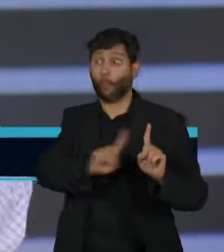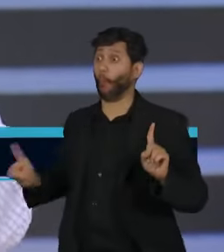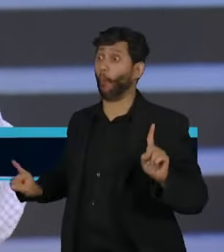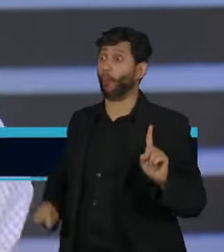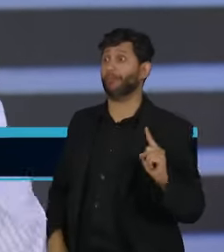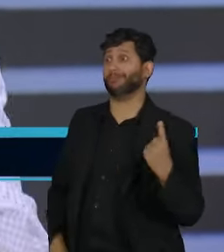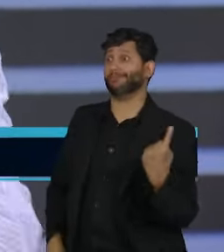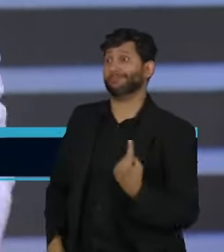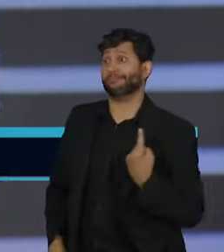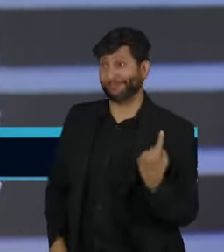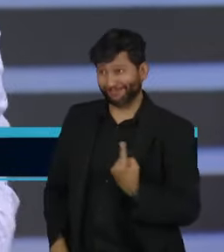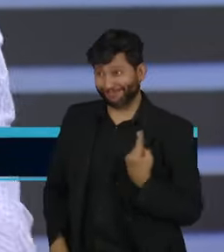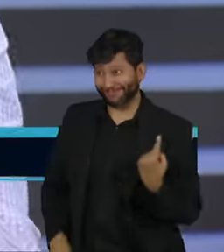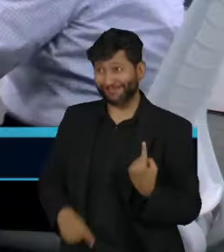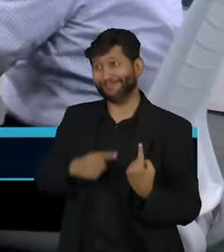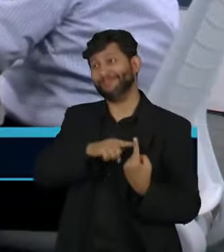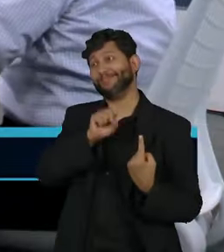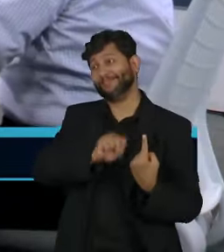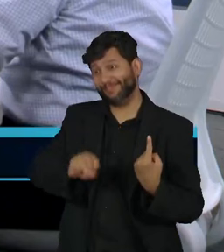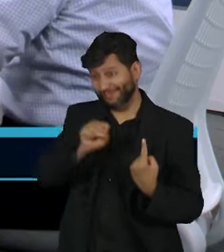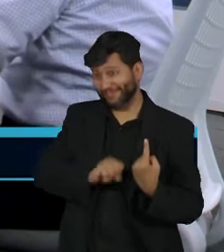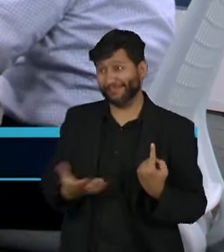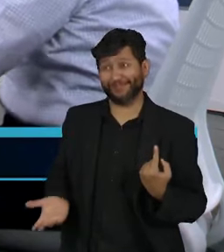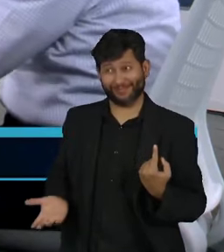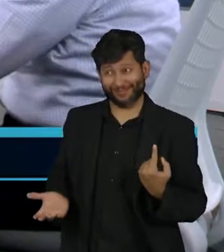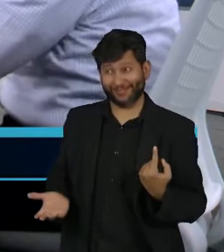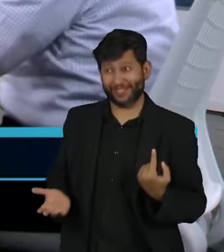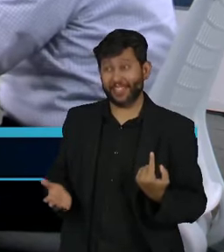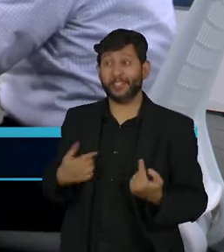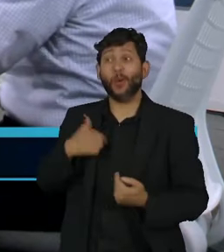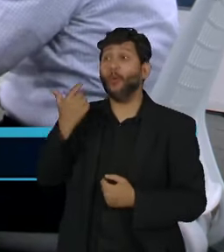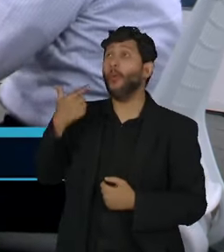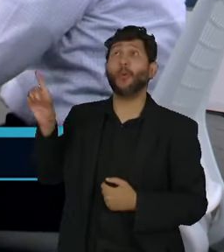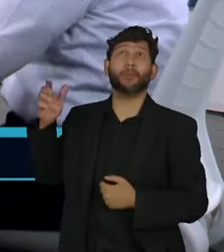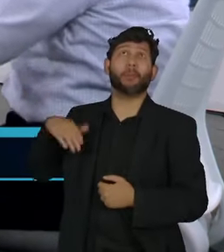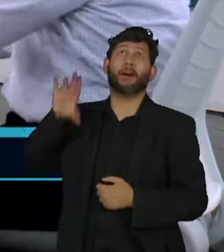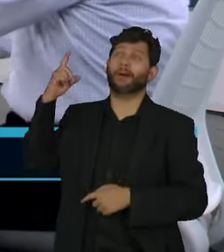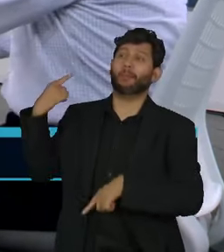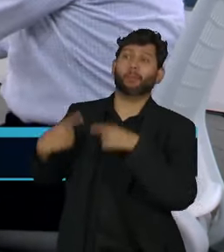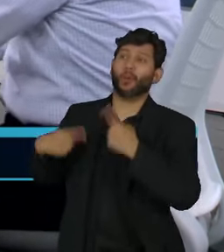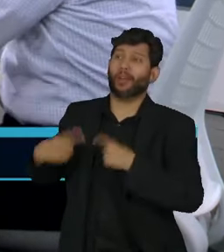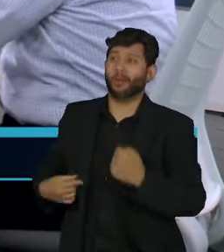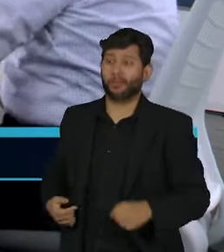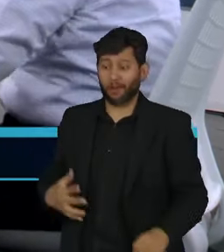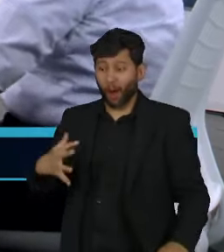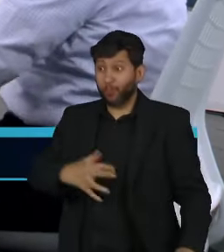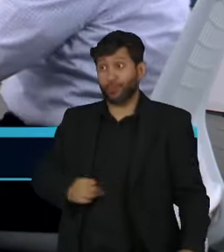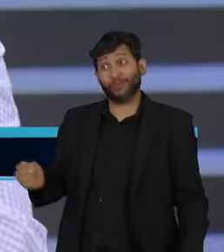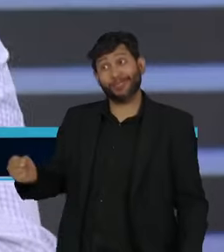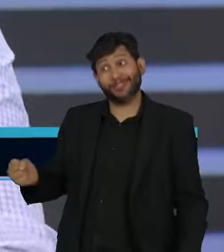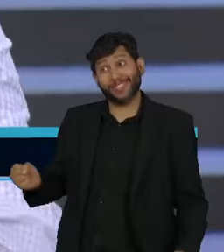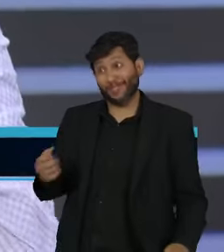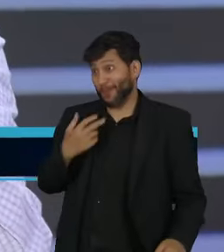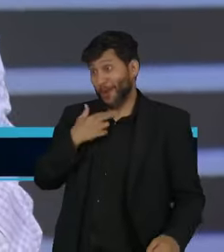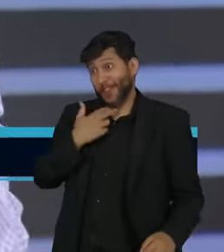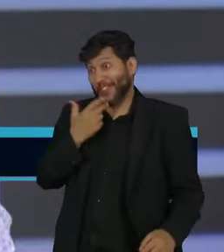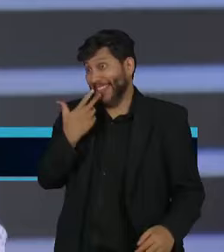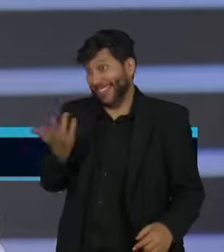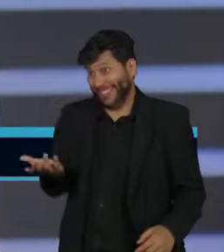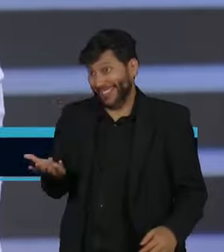sem falar de assuntos, esses são os menos polêmicos. Os mais polêmicos é o abortamento, quer dizer,